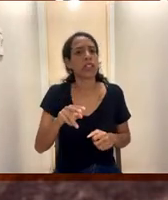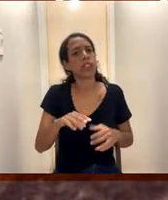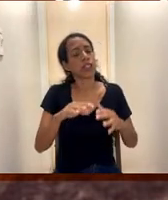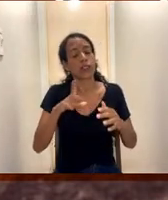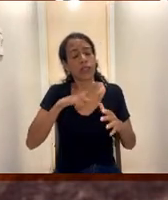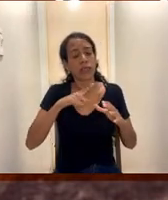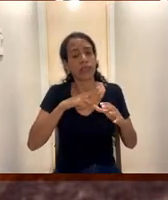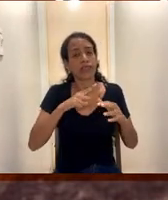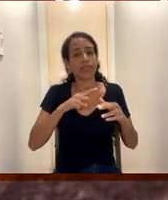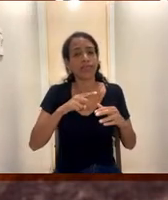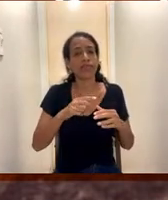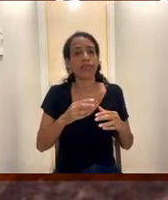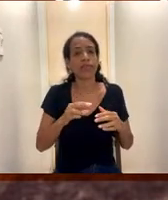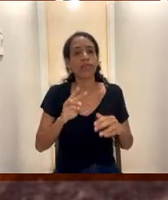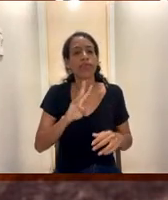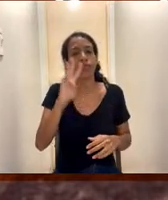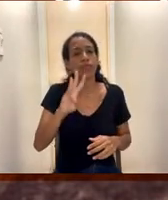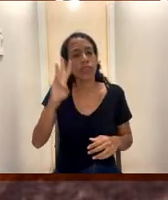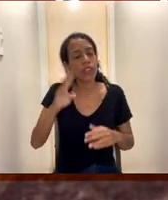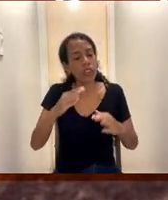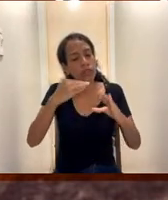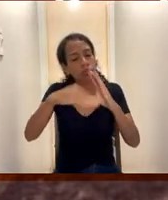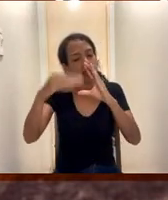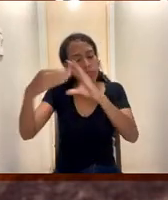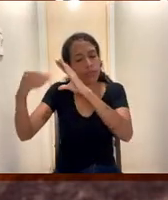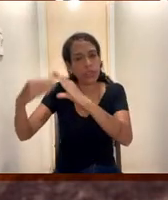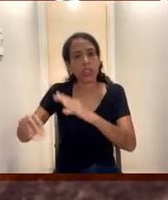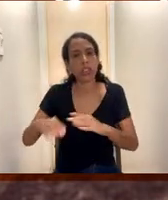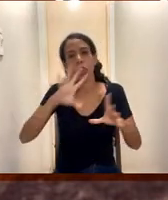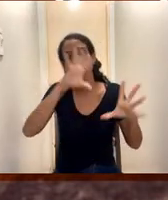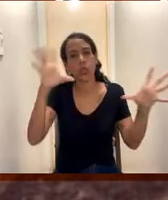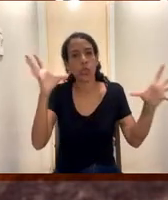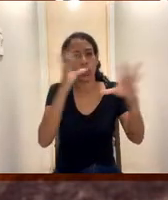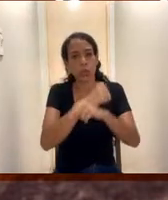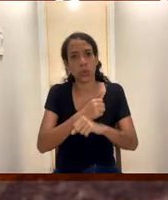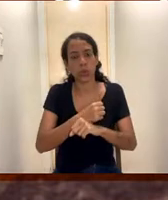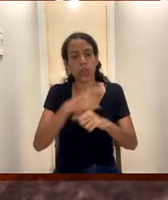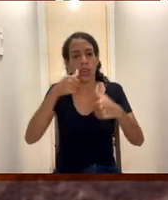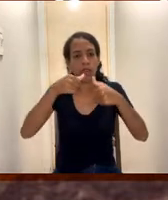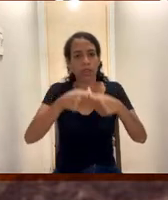e, posteriormente, todo esse material fica